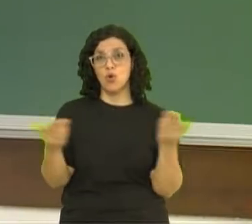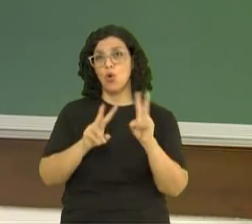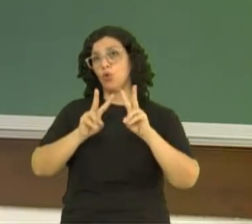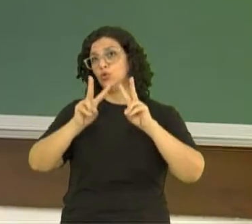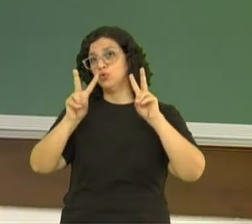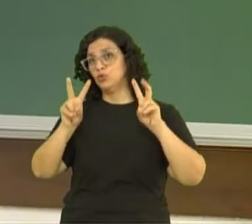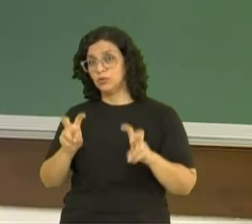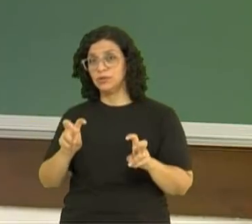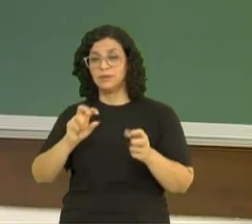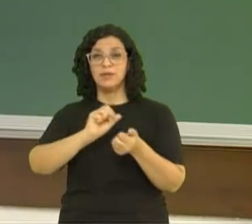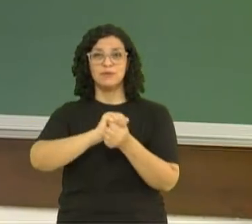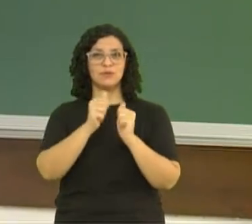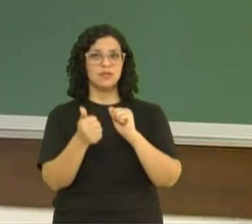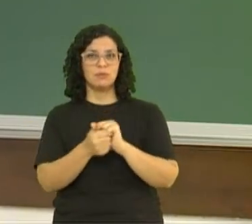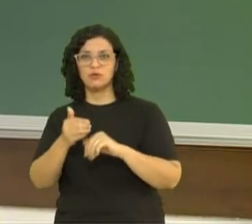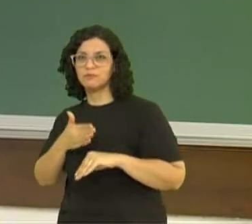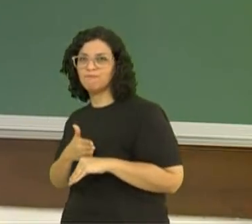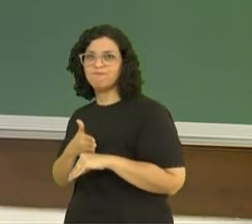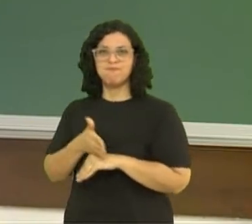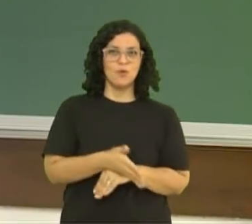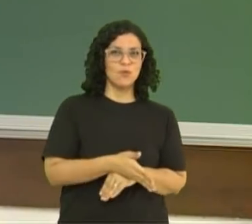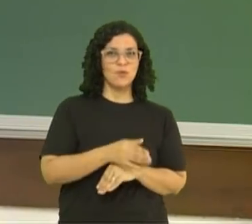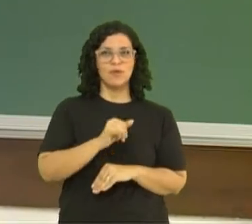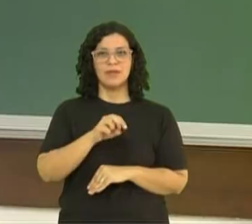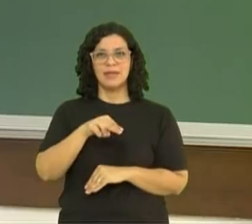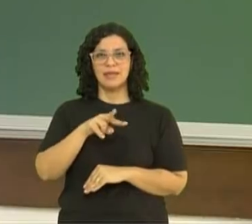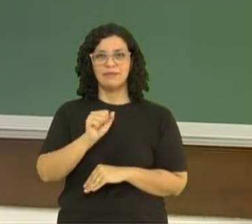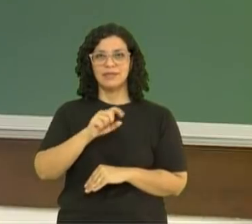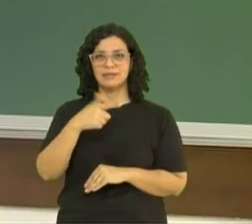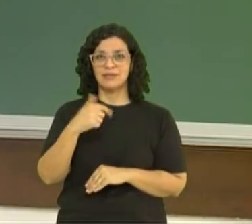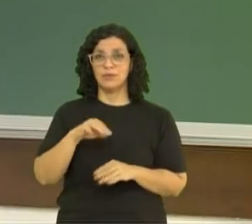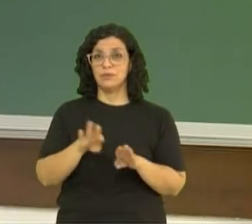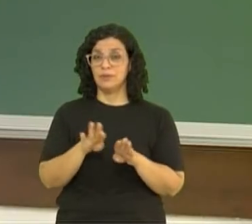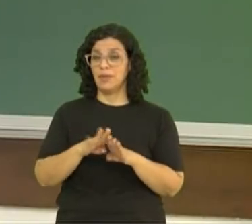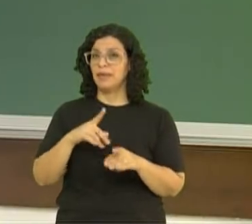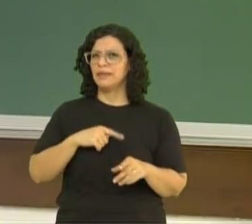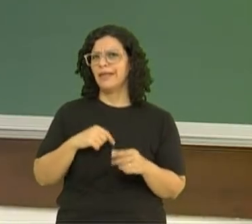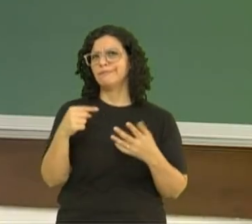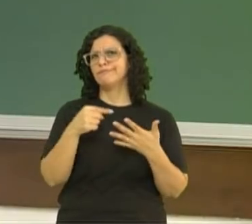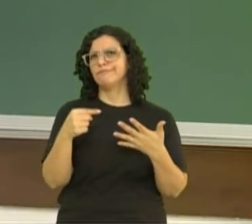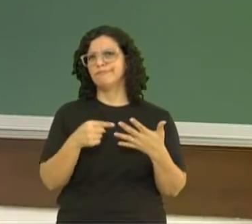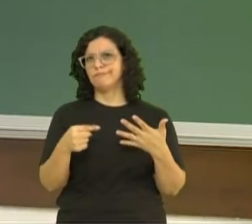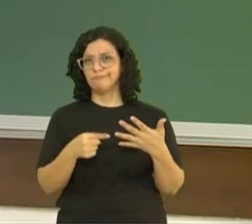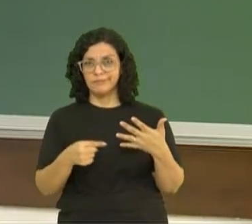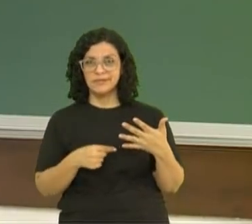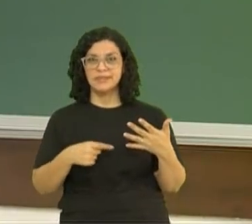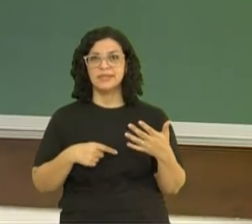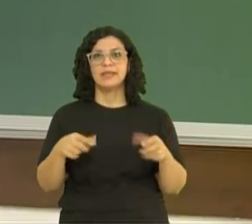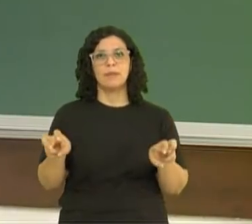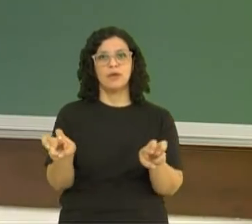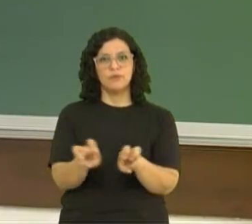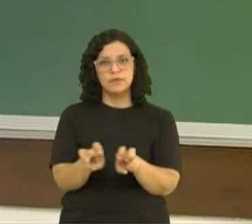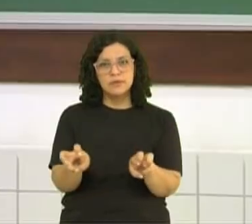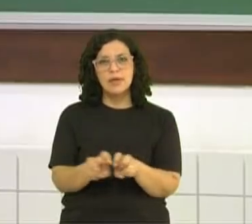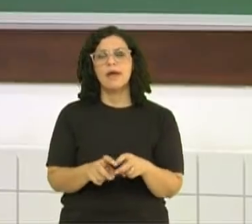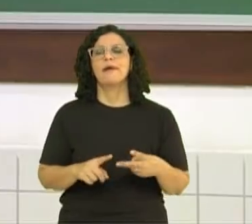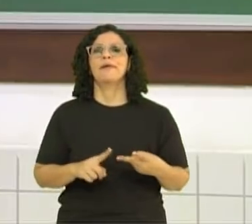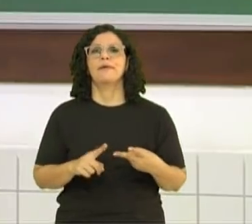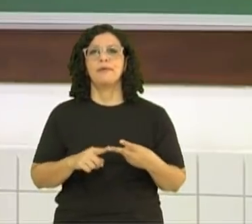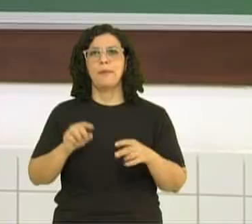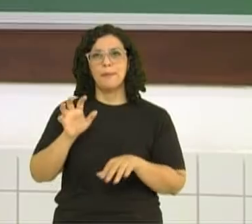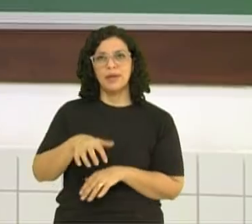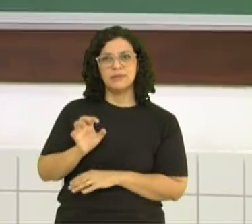hoje são os esportes de invasão. E dentro dos esportes de invasão, aí entra o futsal, entra